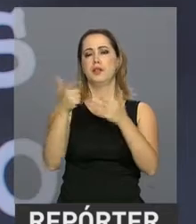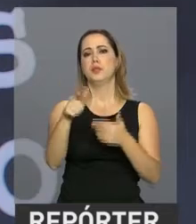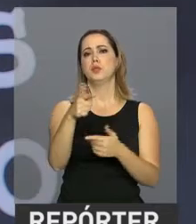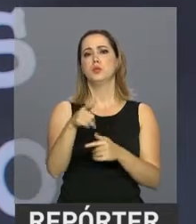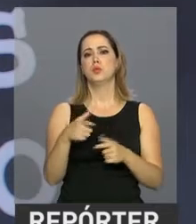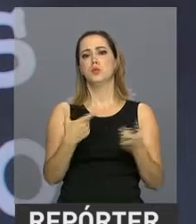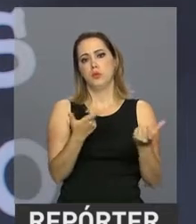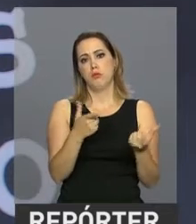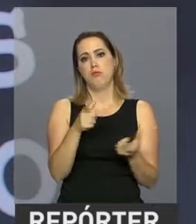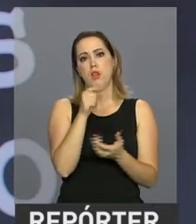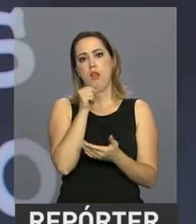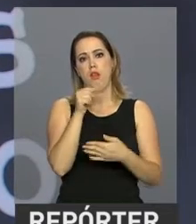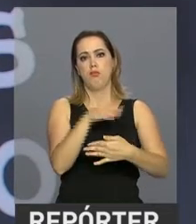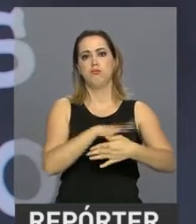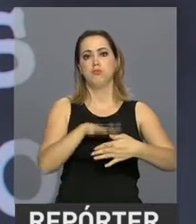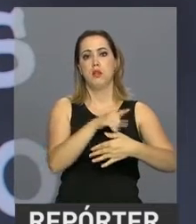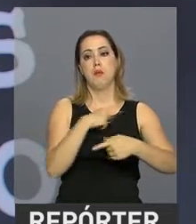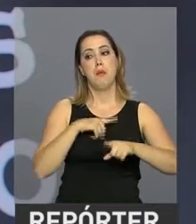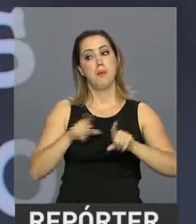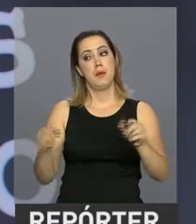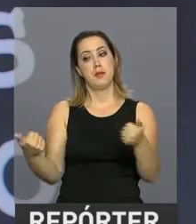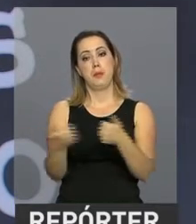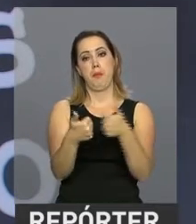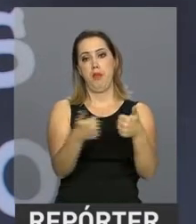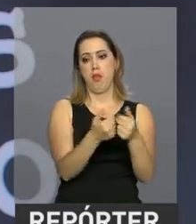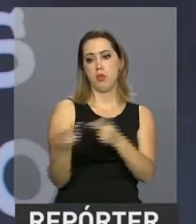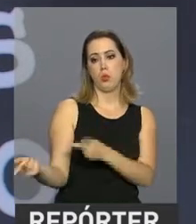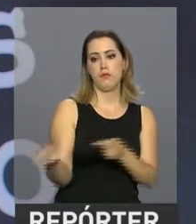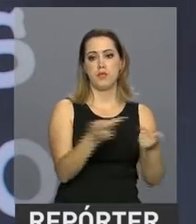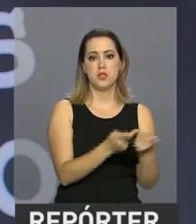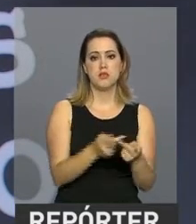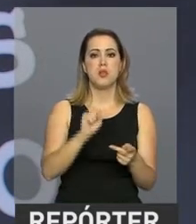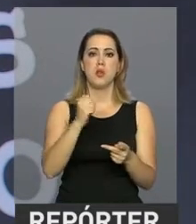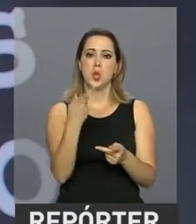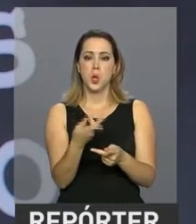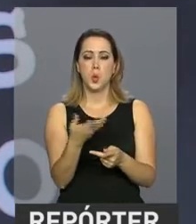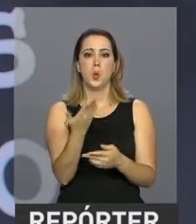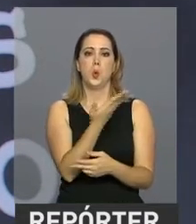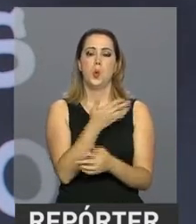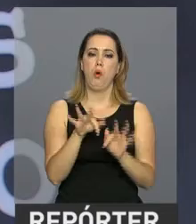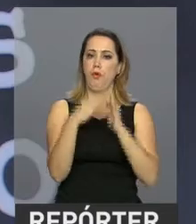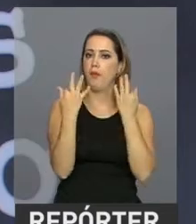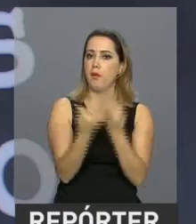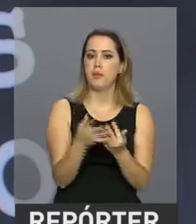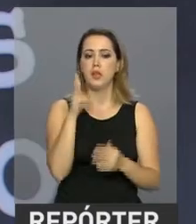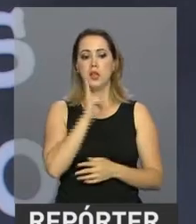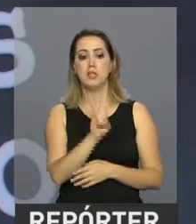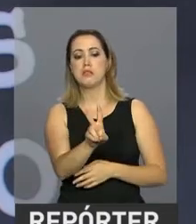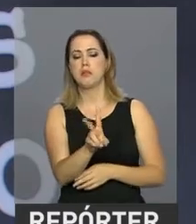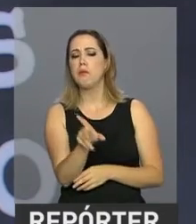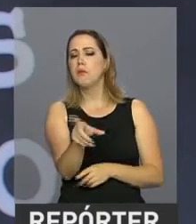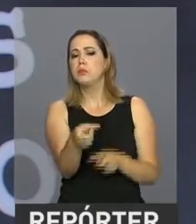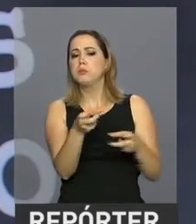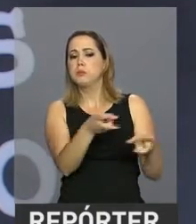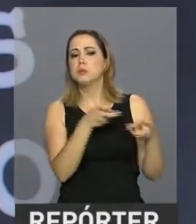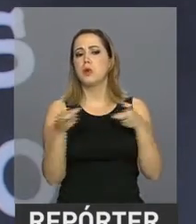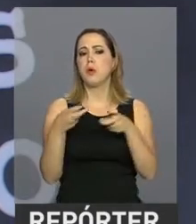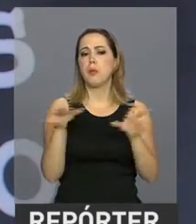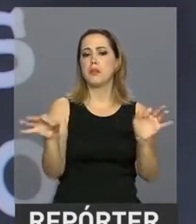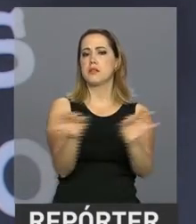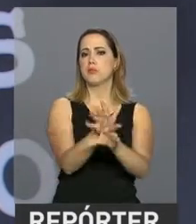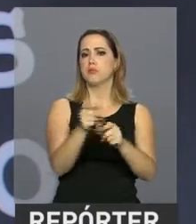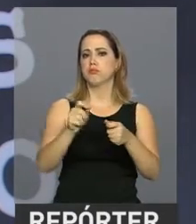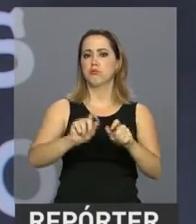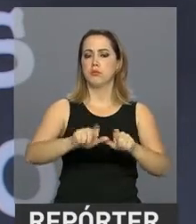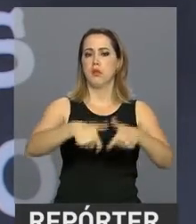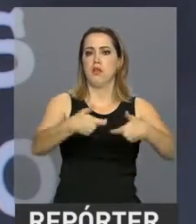gente passa a ter um olhar mais aprofundado. Olhando as plantas, retirando aquela água acumulada, fazendo a limpeza das calhas,